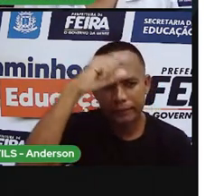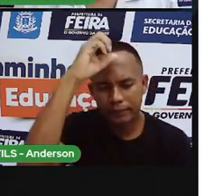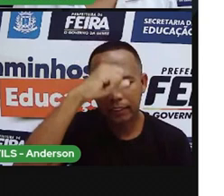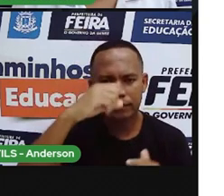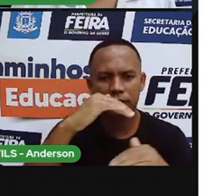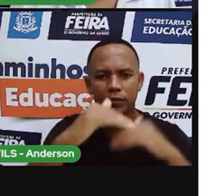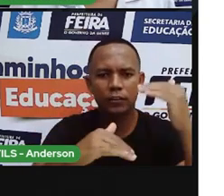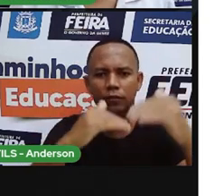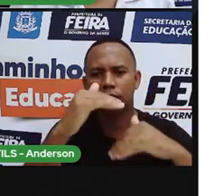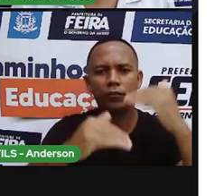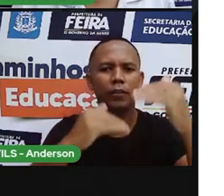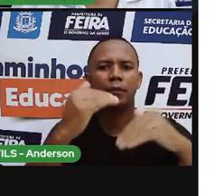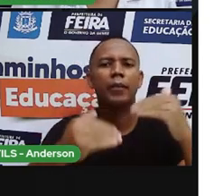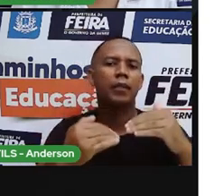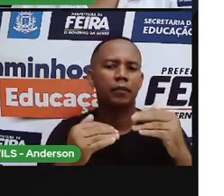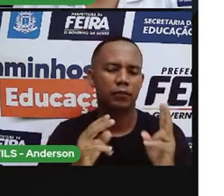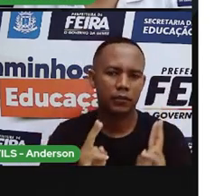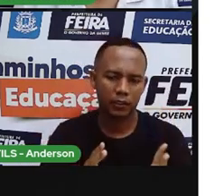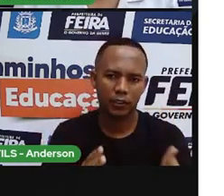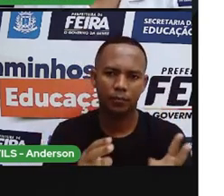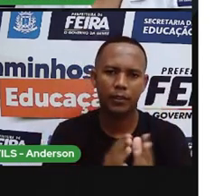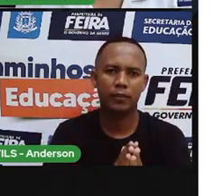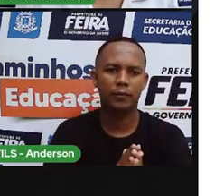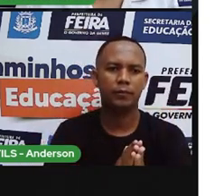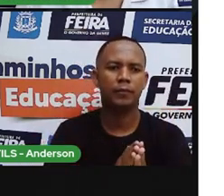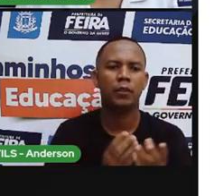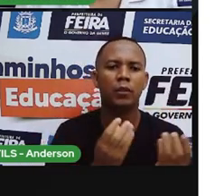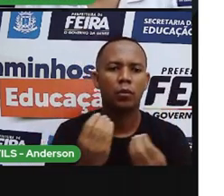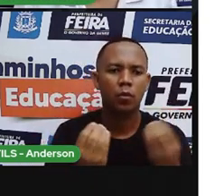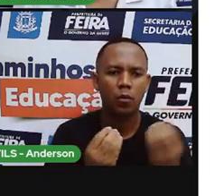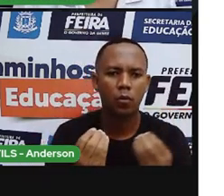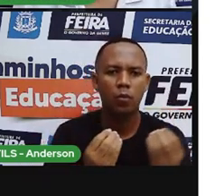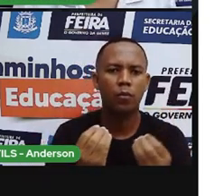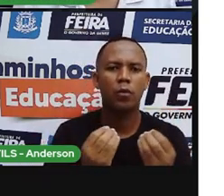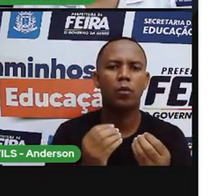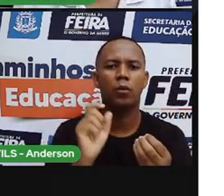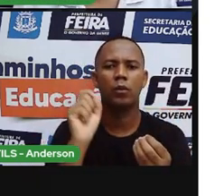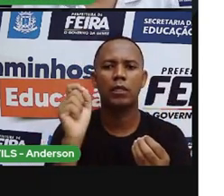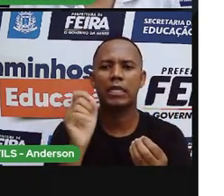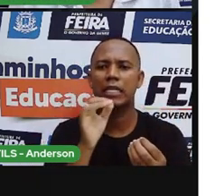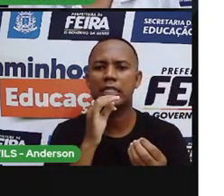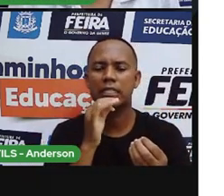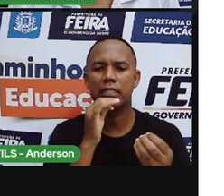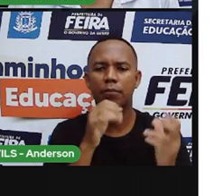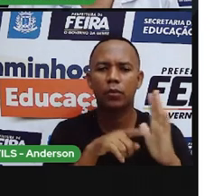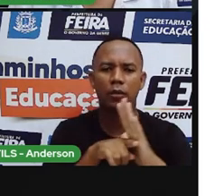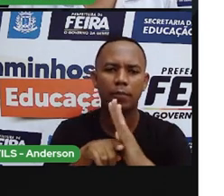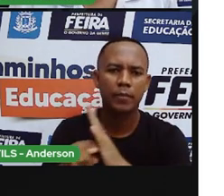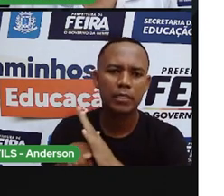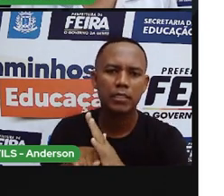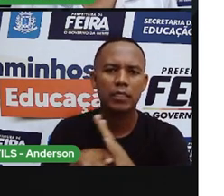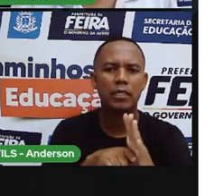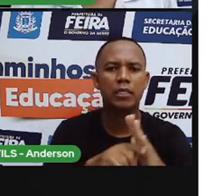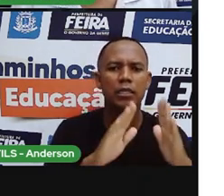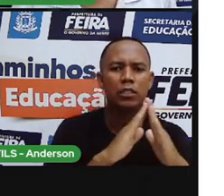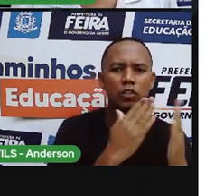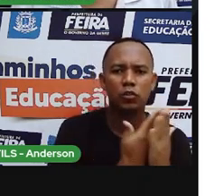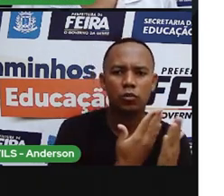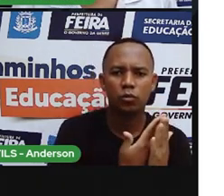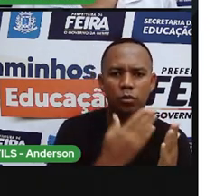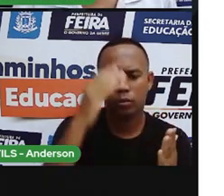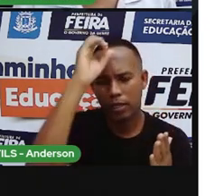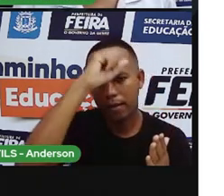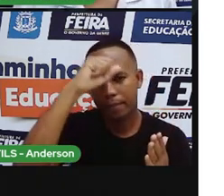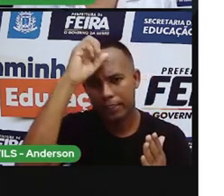sua caracterização. Nesse sentido, altos investimentos são direcionados com o intuito de reduzir